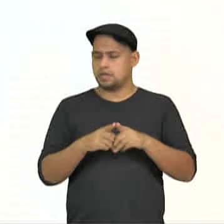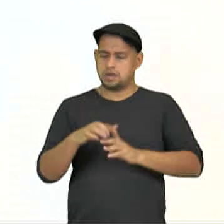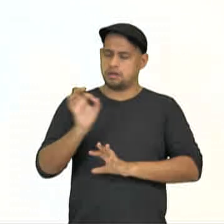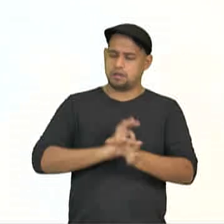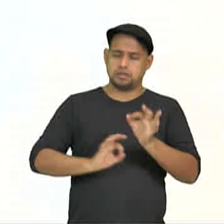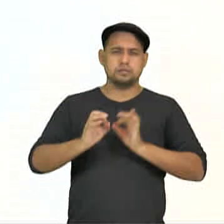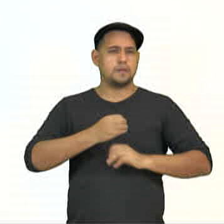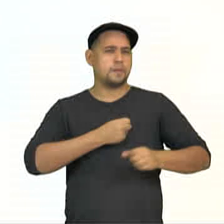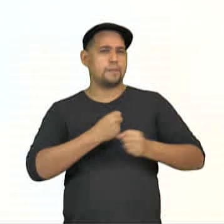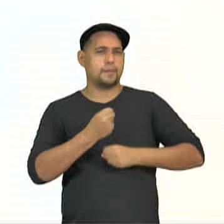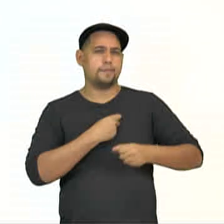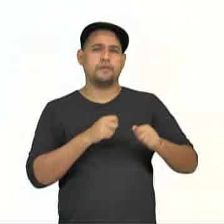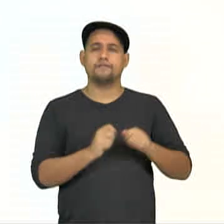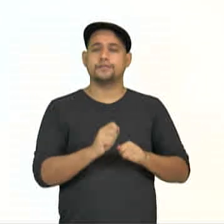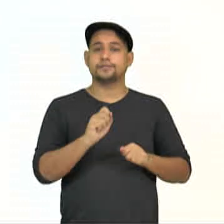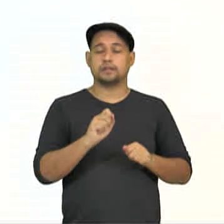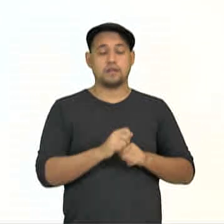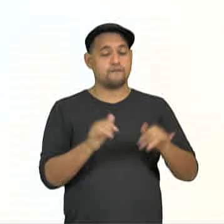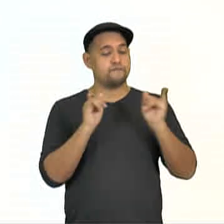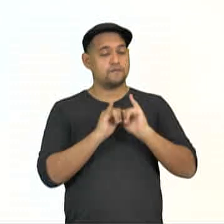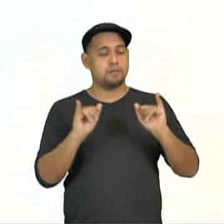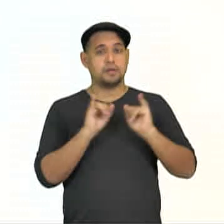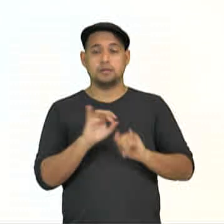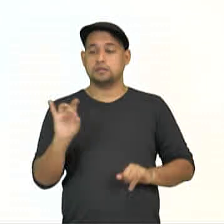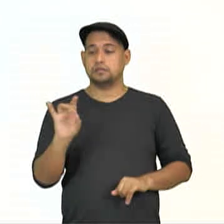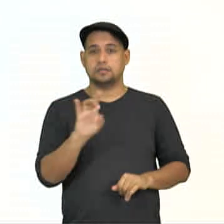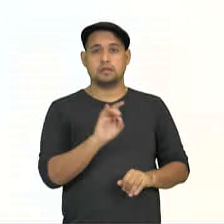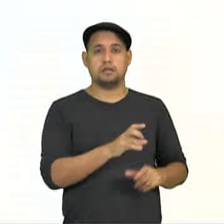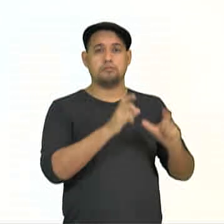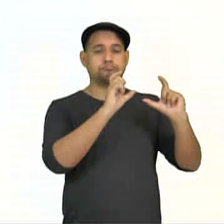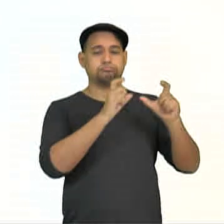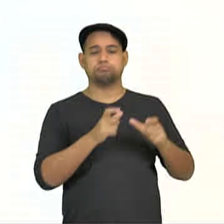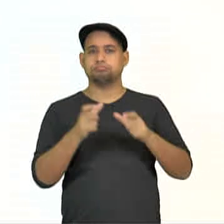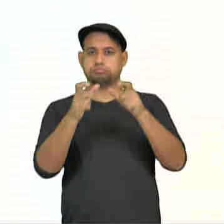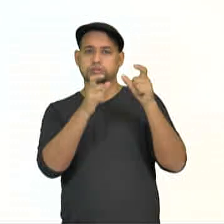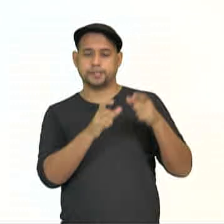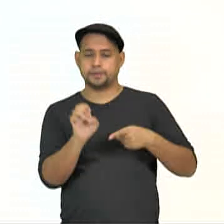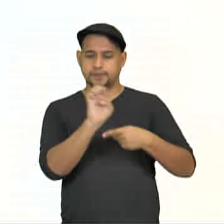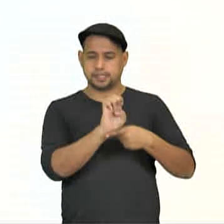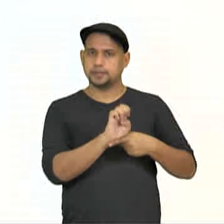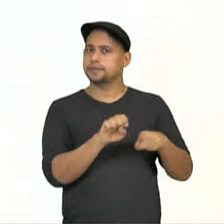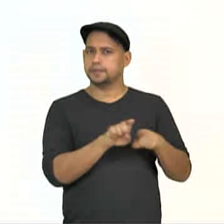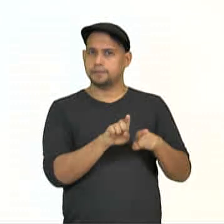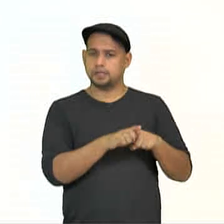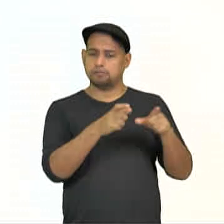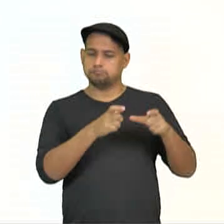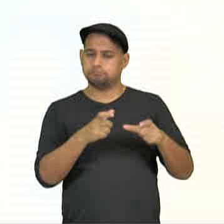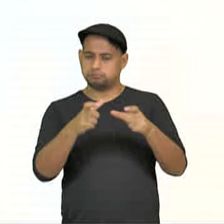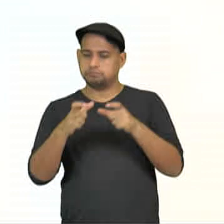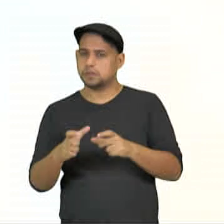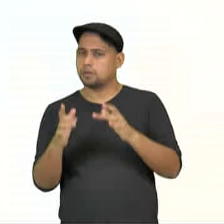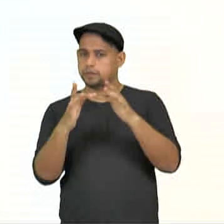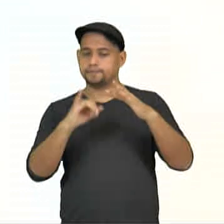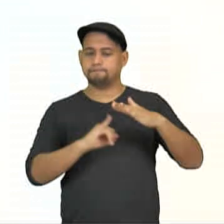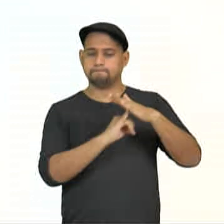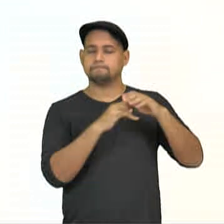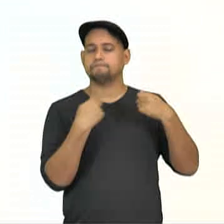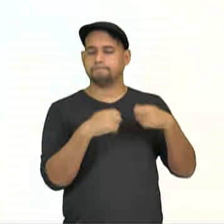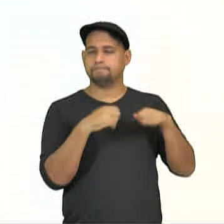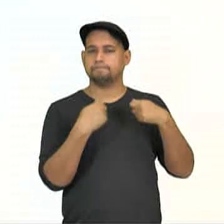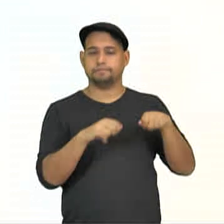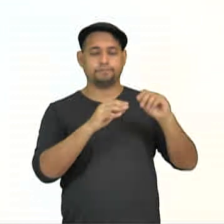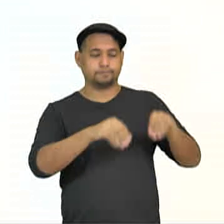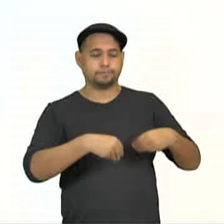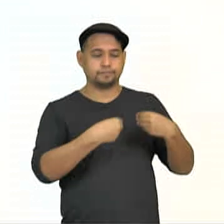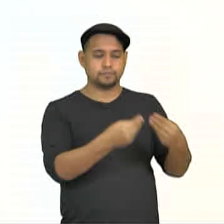organização da reportagem fornece dados de cada região do estado com os contatos das instituições que precisam de